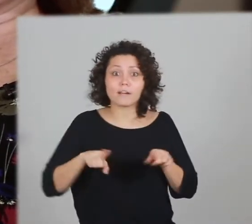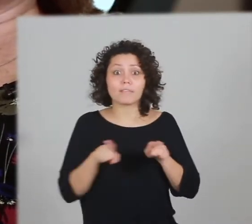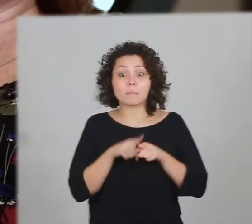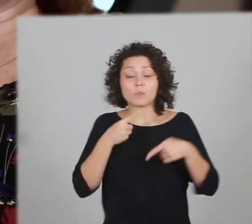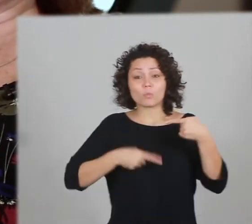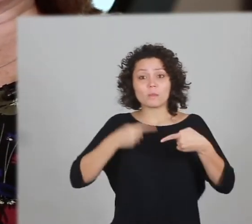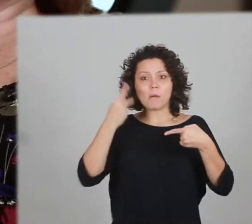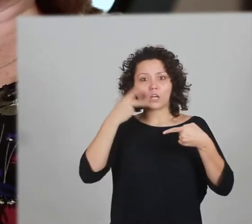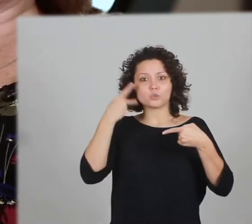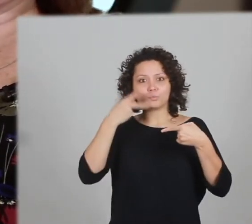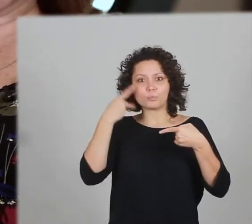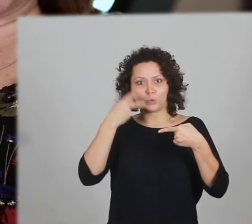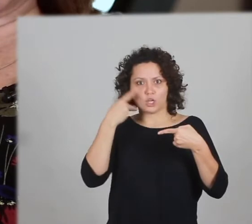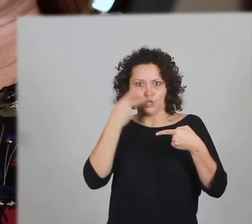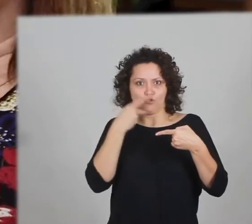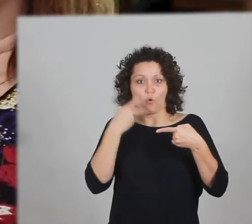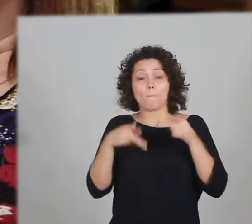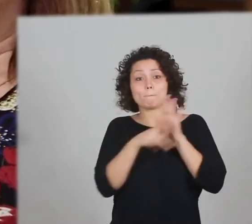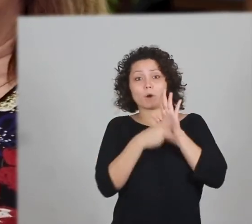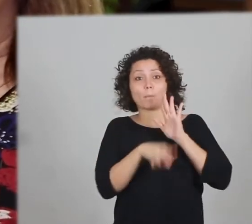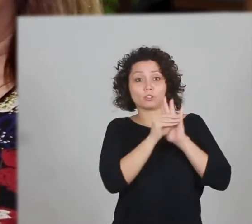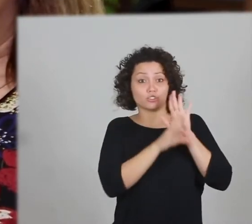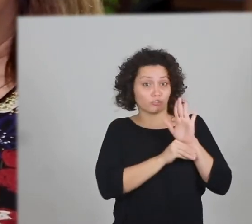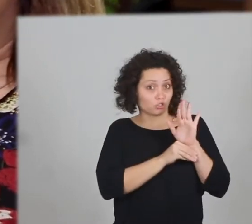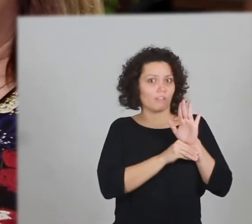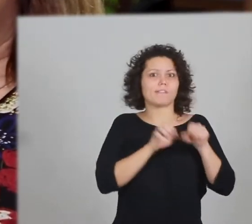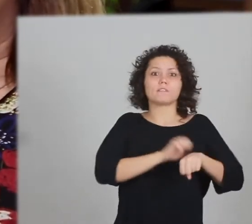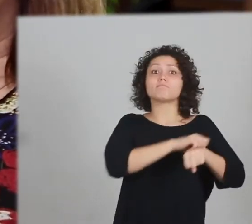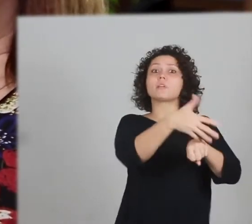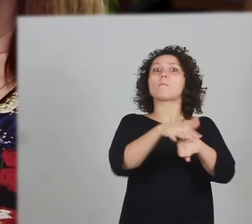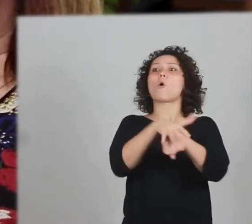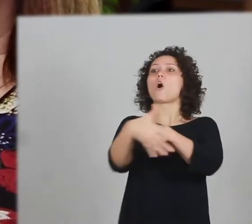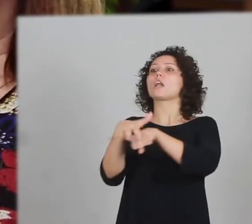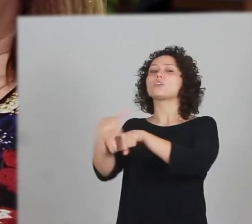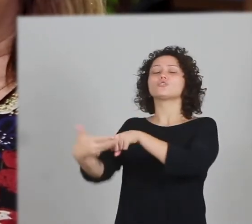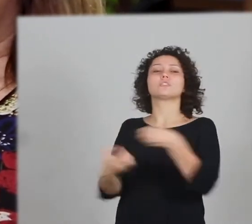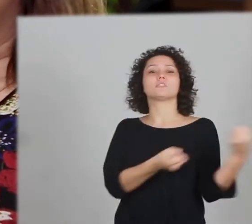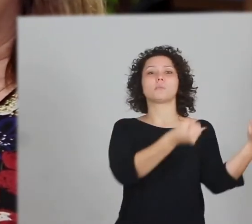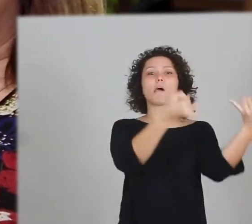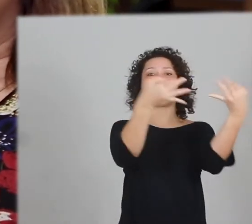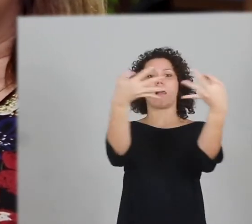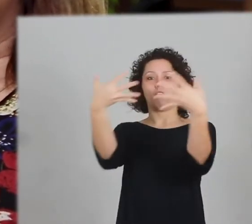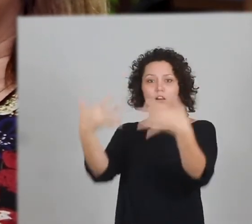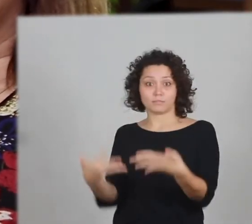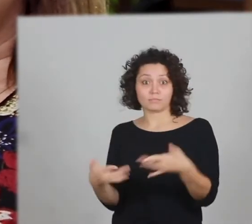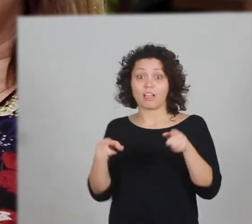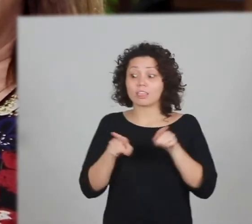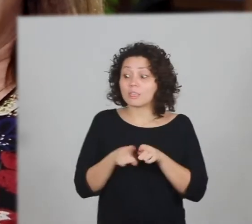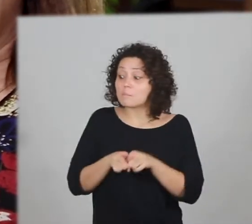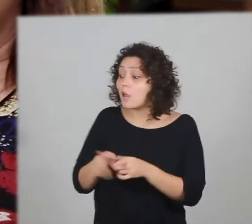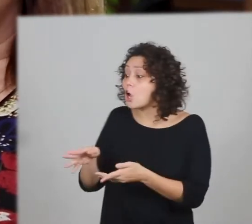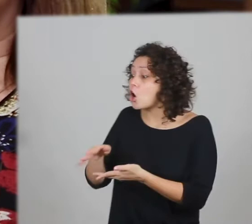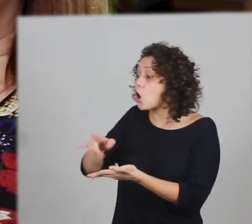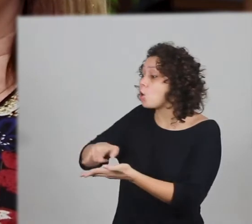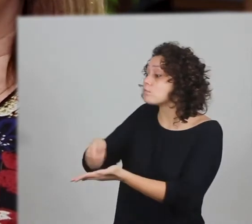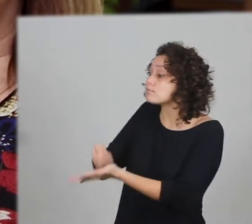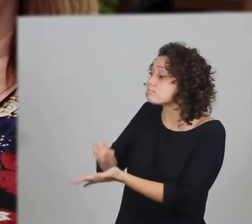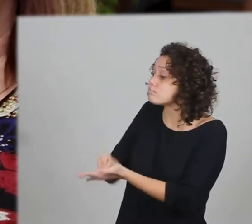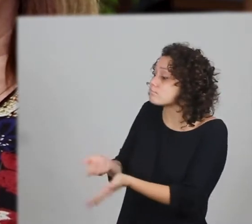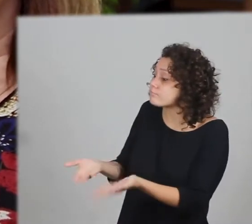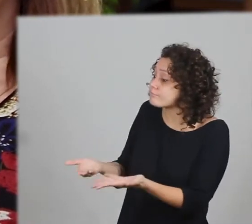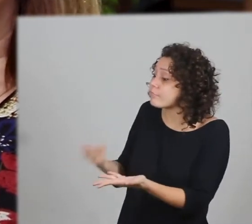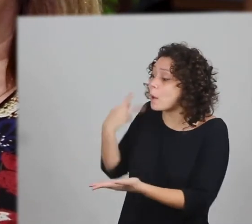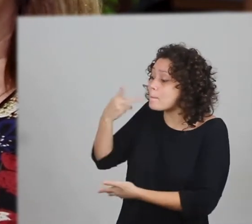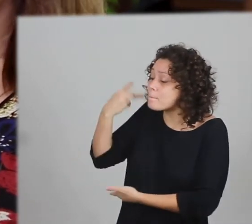temas da Agenda 2030 na sociedade, fazendo monitoramento e cobrando a prestação de contas e responsabilidade em relação